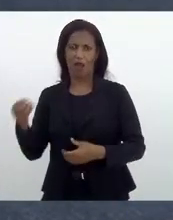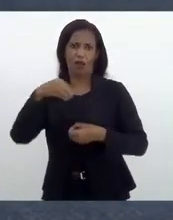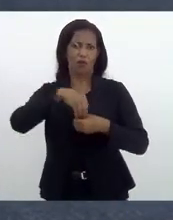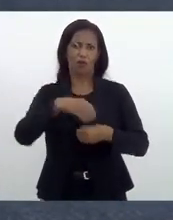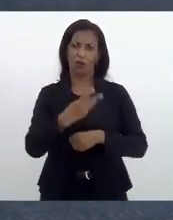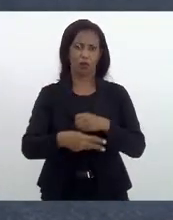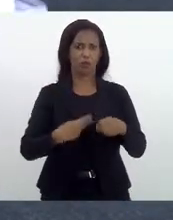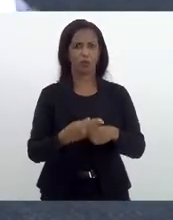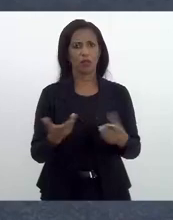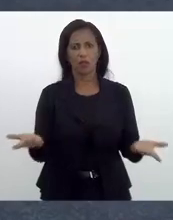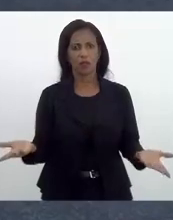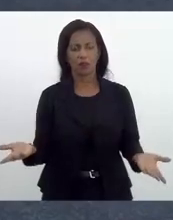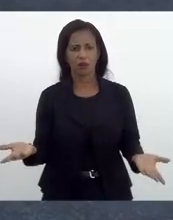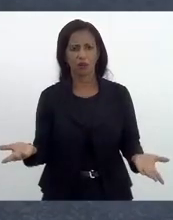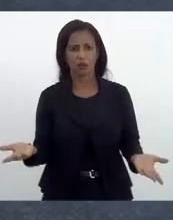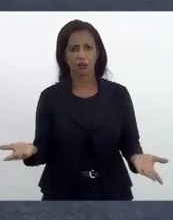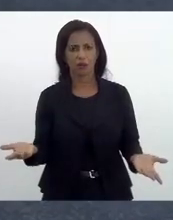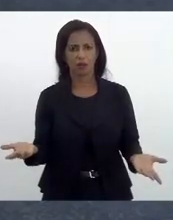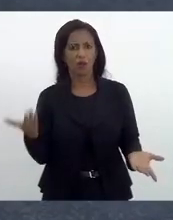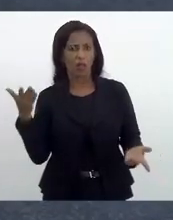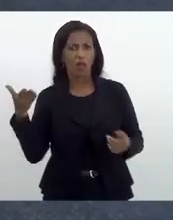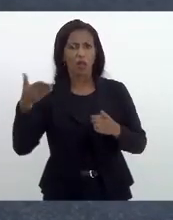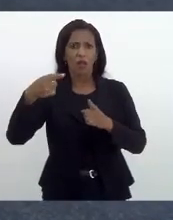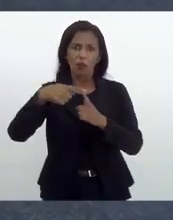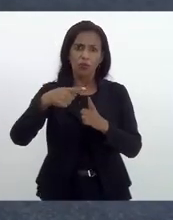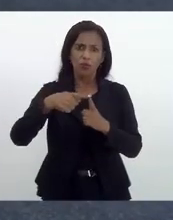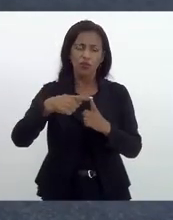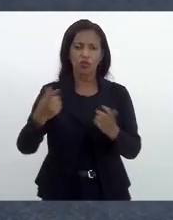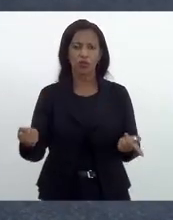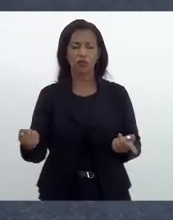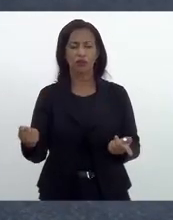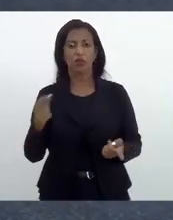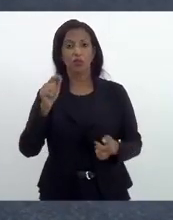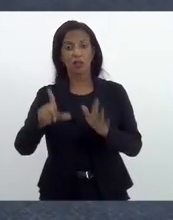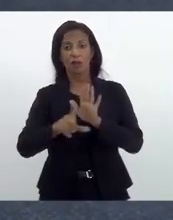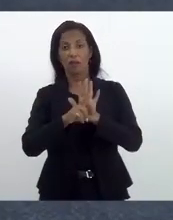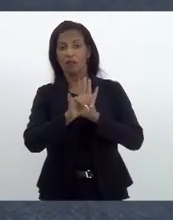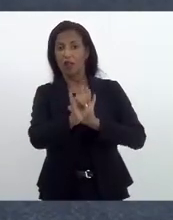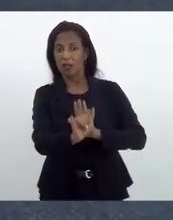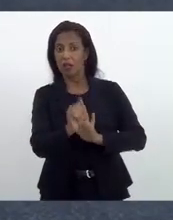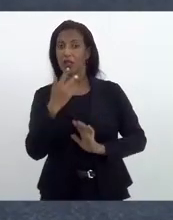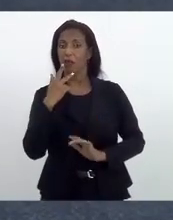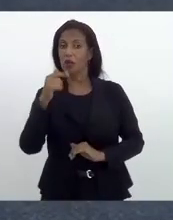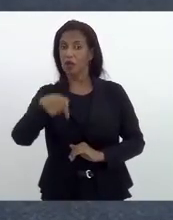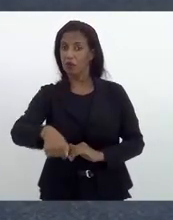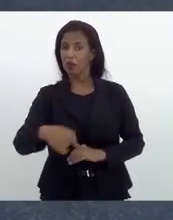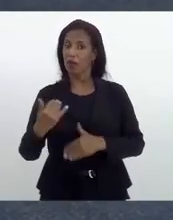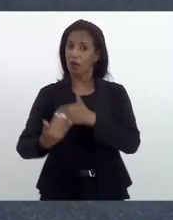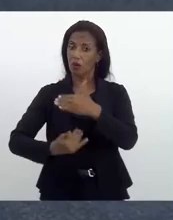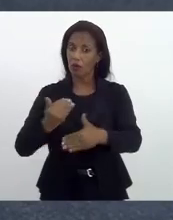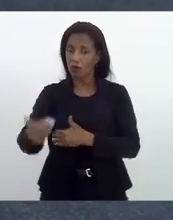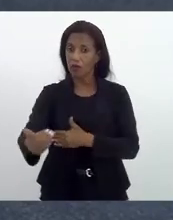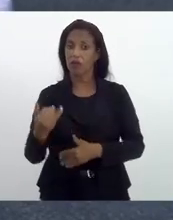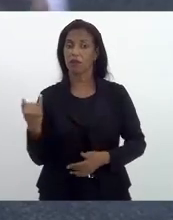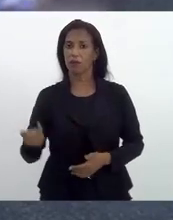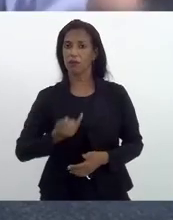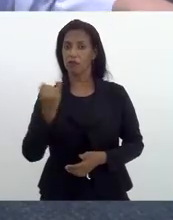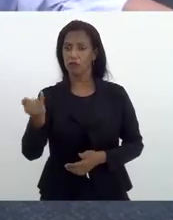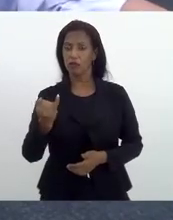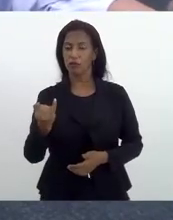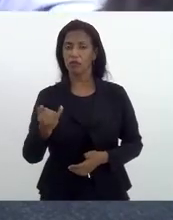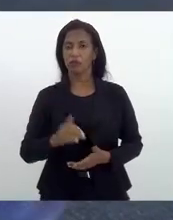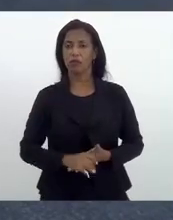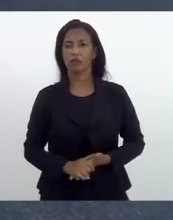para o seu triênio não. Então, assim, é um critério objetivo, porque senão, isso vai ficar na lei e eu quero aqui dizer, é um avanço importante abrir essa